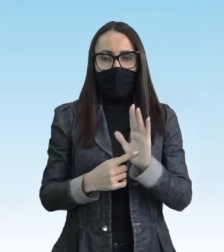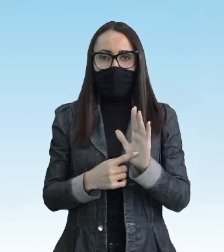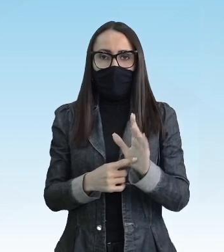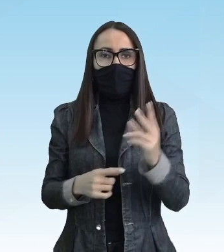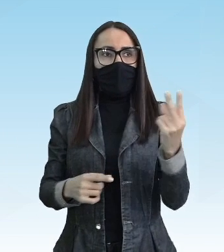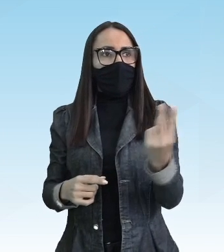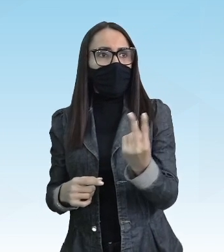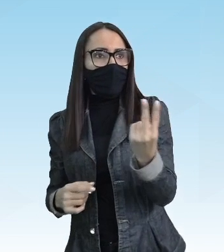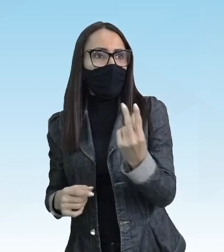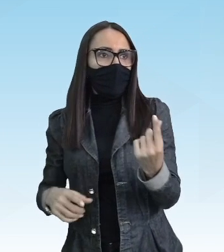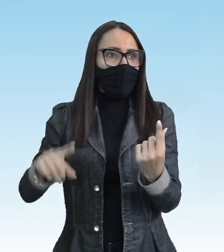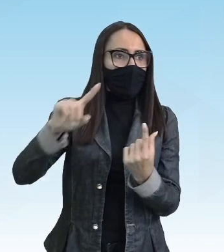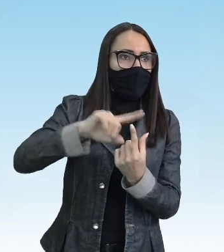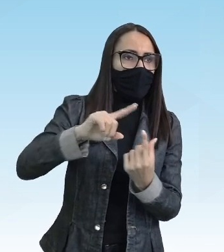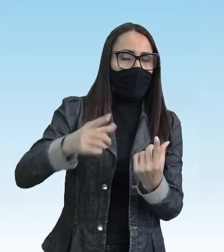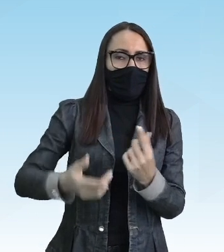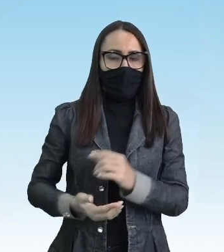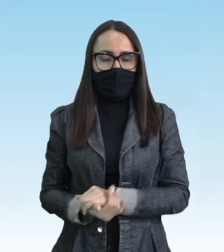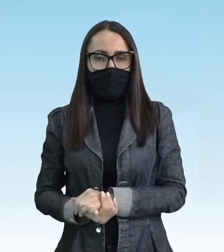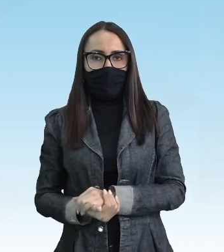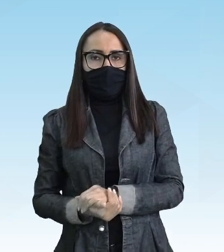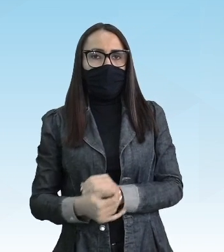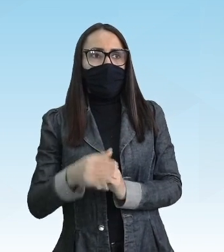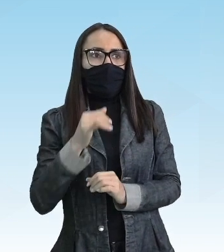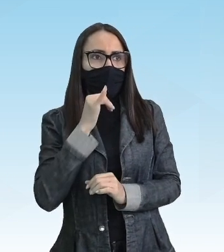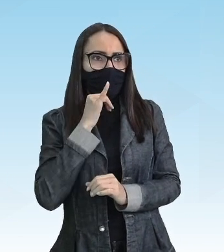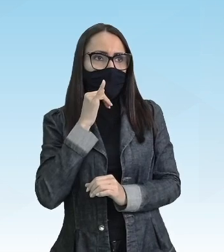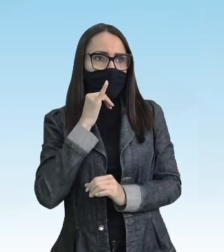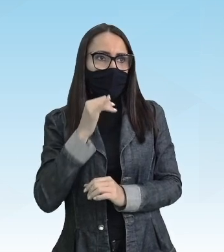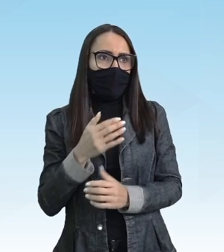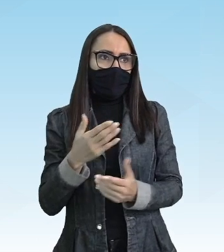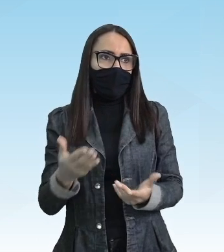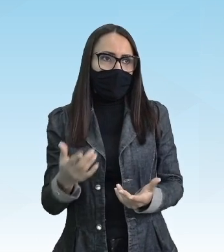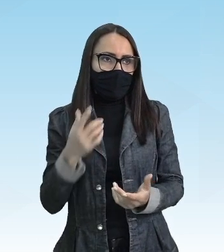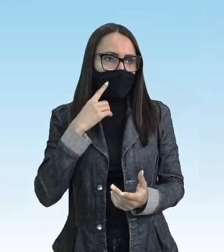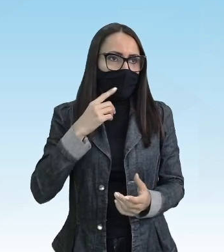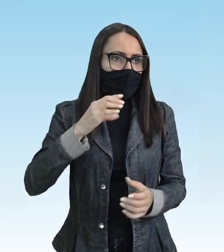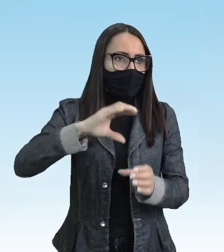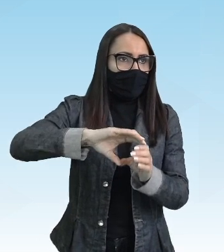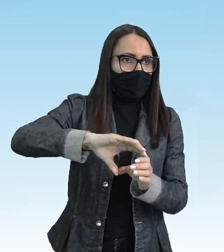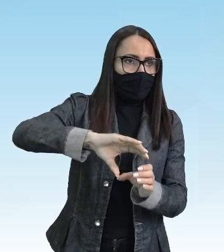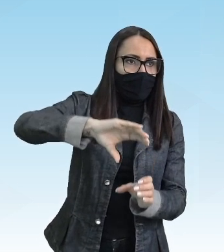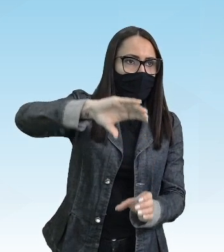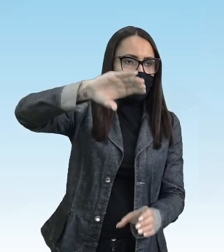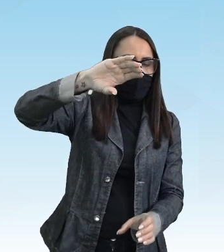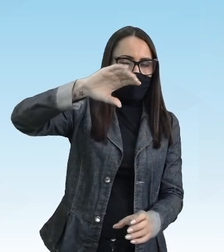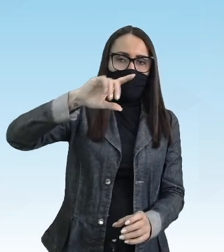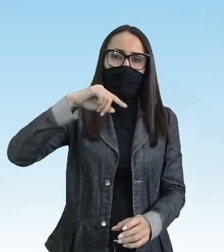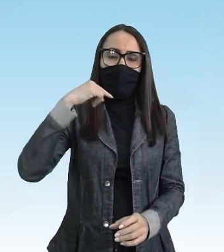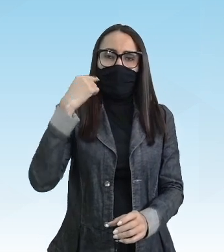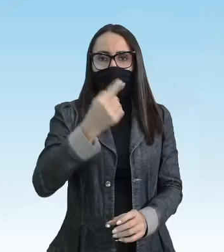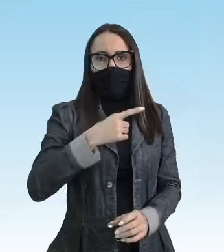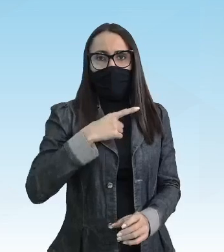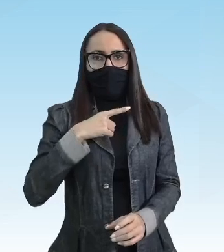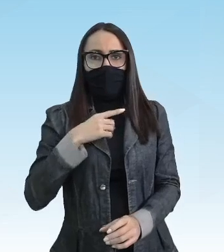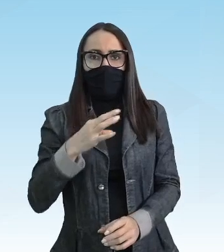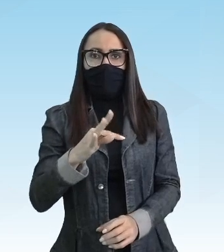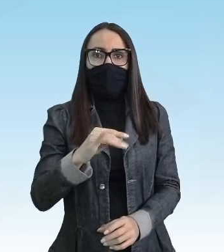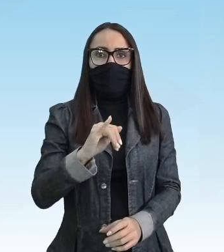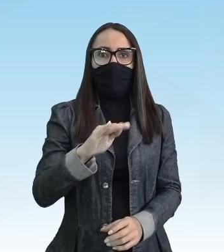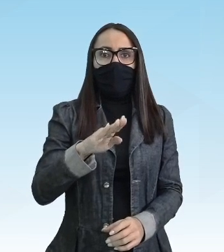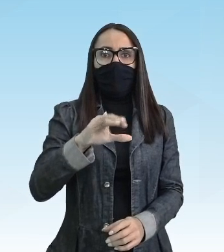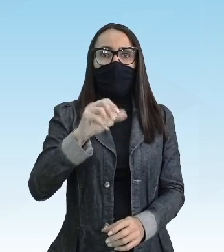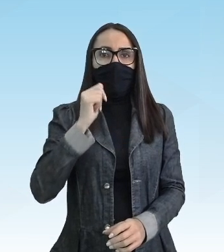e duas epífises. Exemplos desses ossos longos, a gente tem a tíbia e o